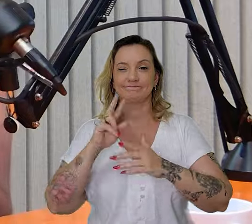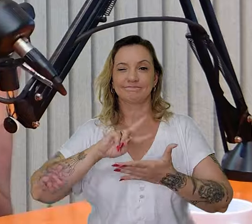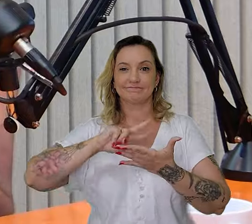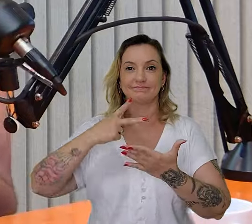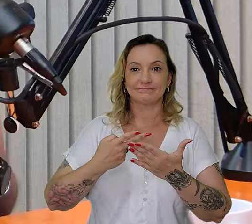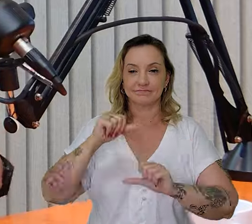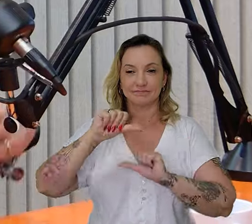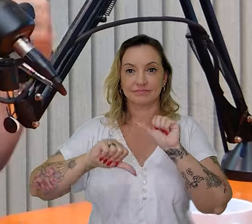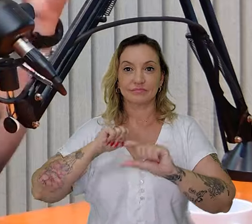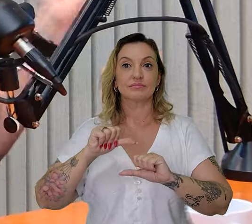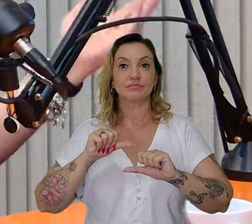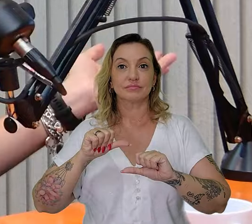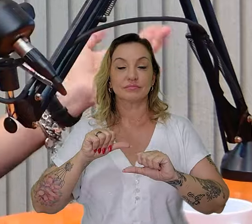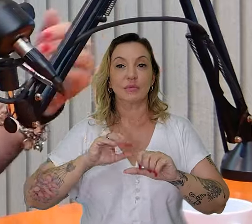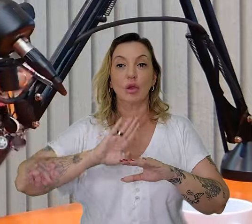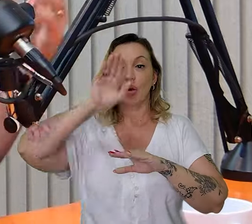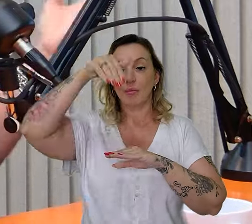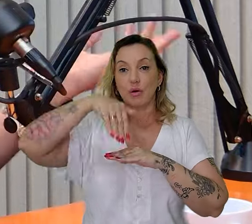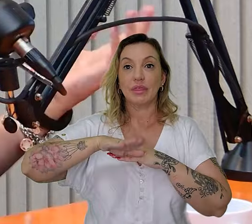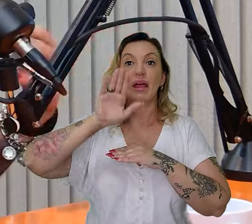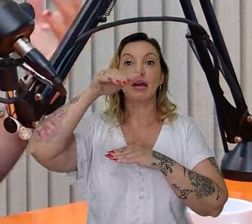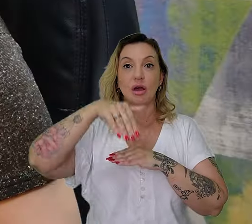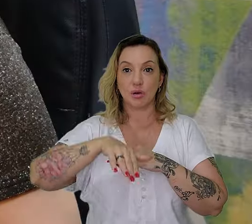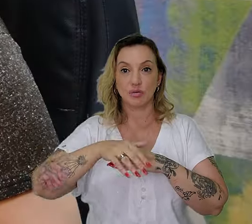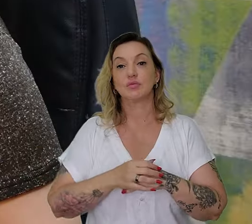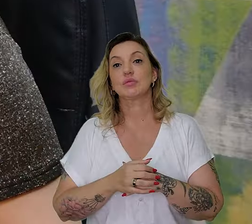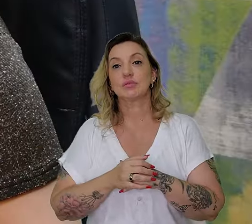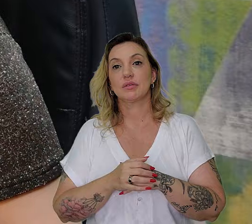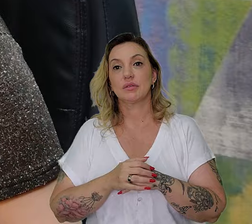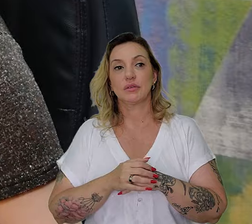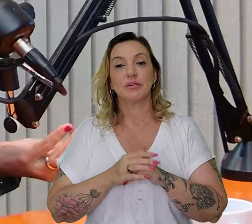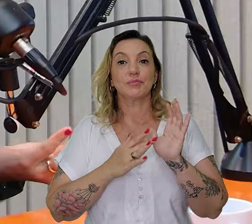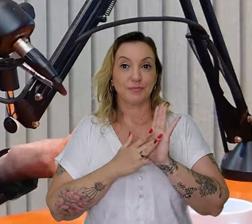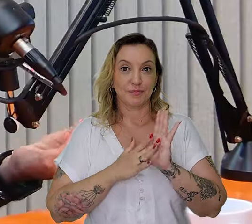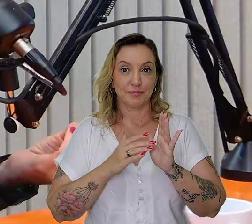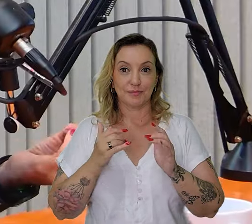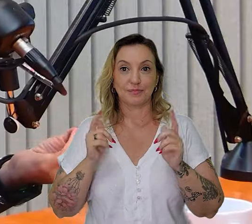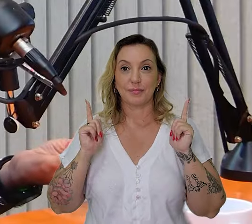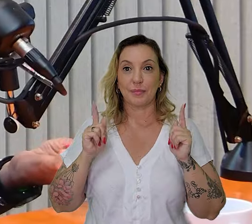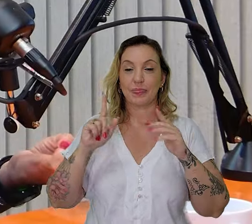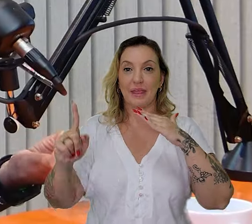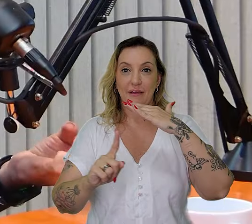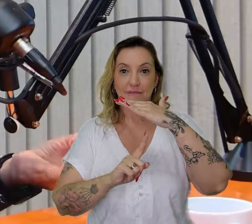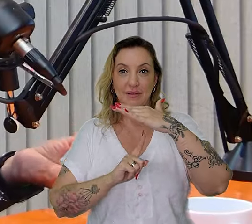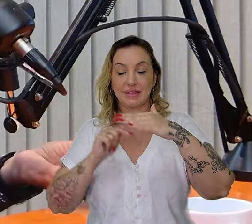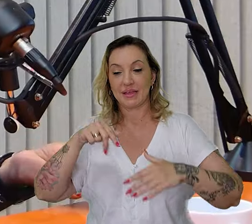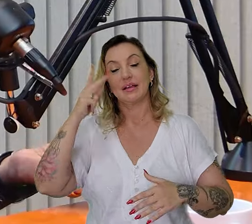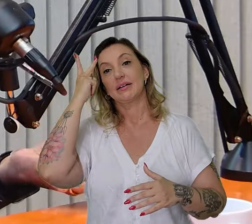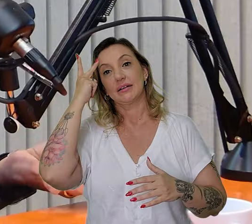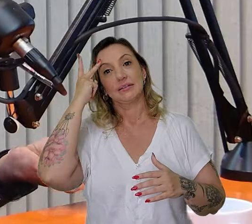uma montanha russa um um um simulador aqui em São Paulo a gente tem o a